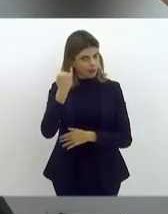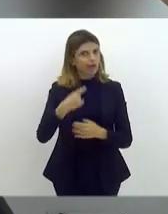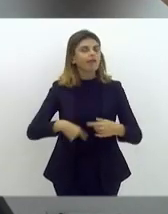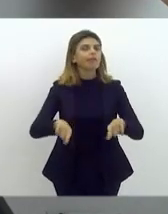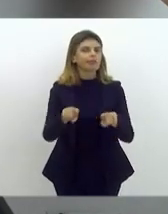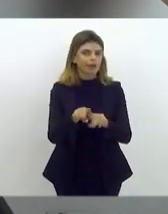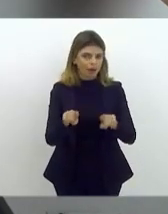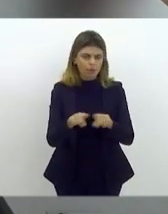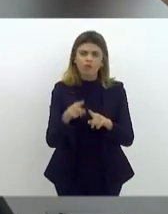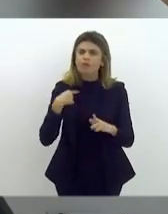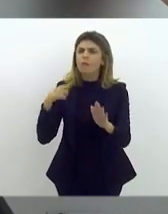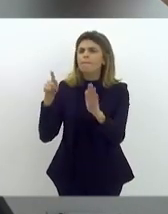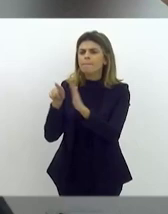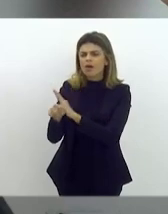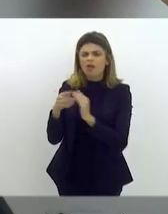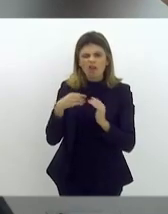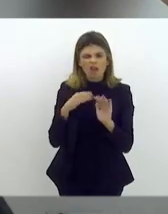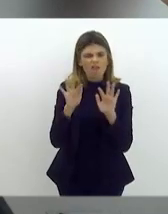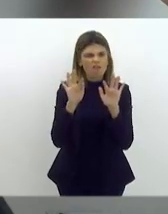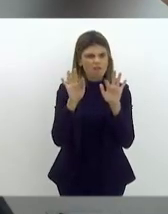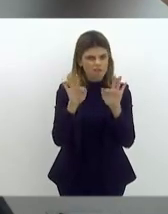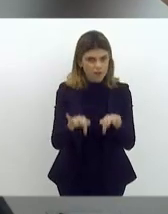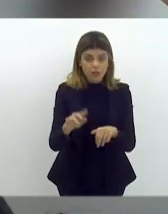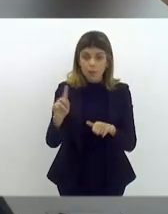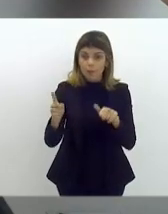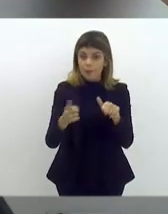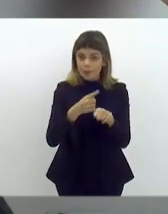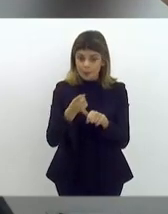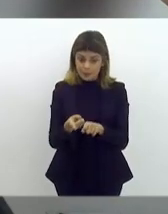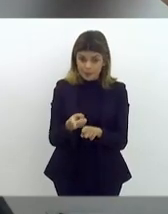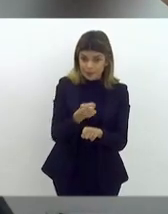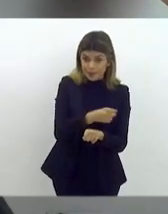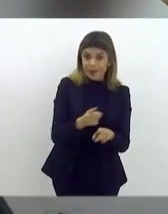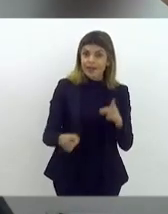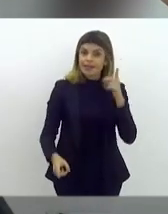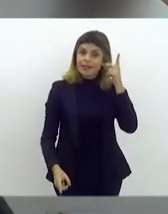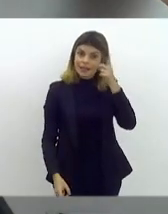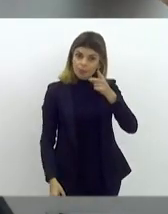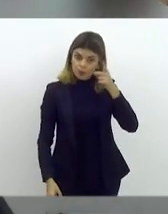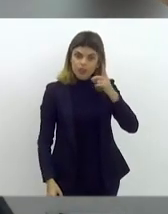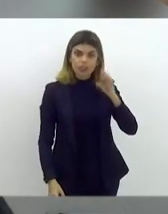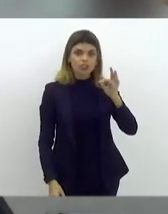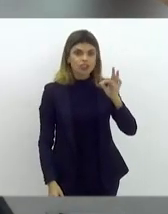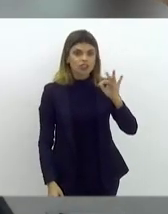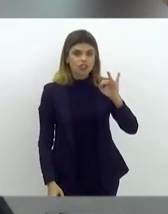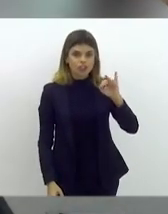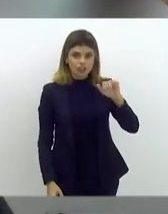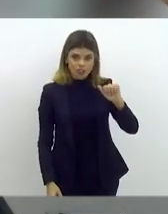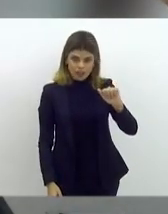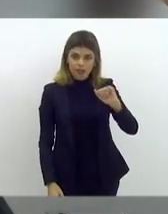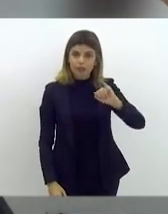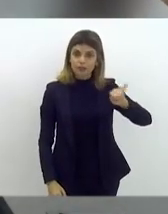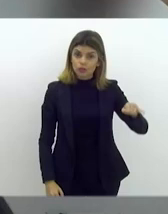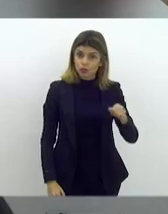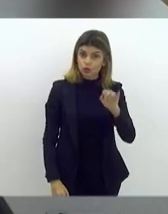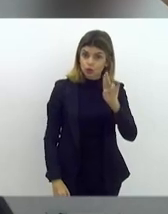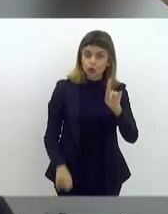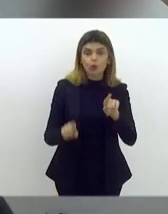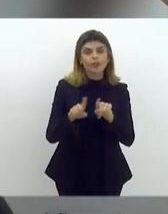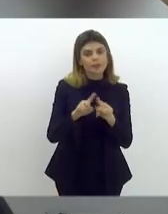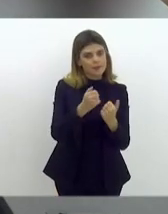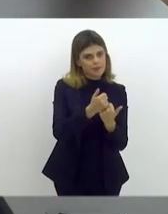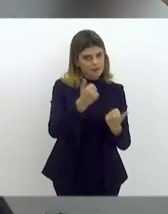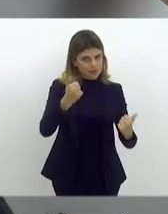vou deixar para fazer minha pergunta no final vou primeiro passar para deputada tia Ju Nossa vice-presidente em seguida para deputada